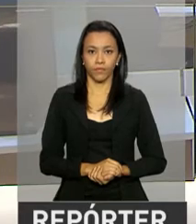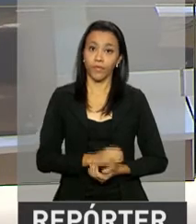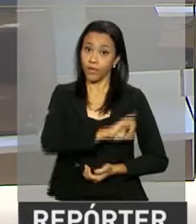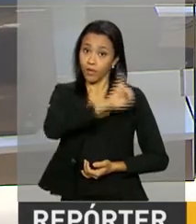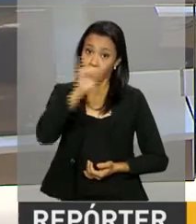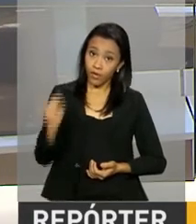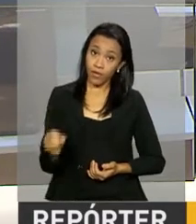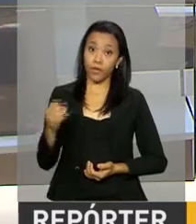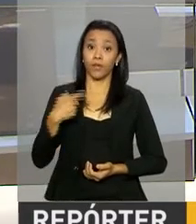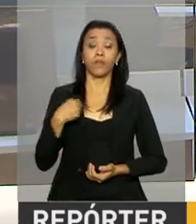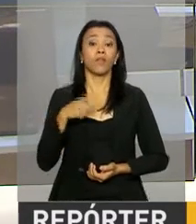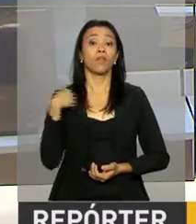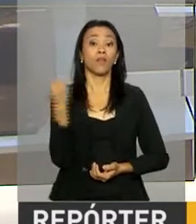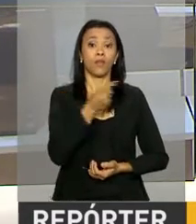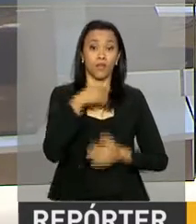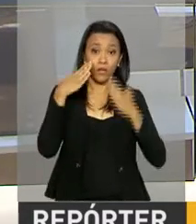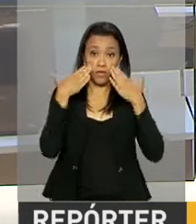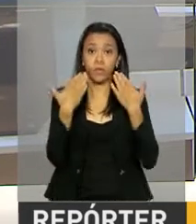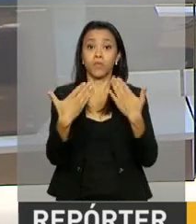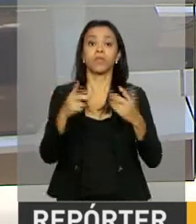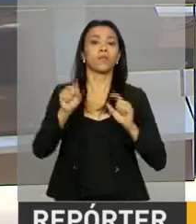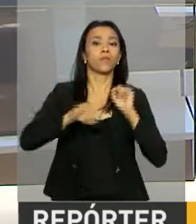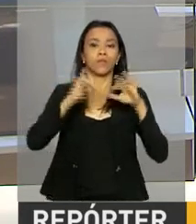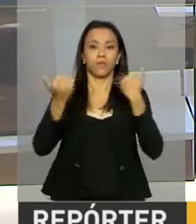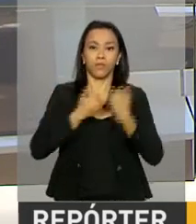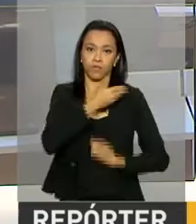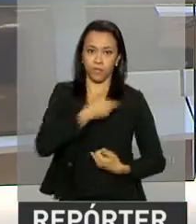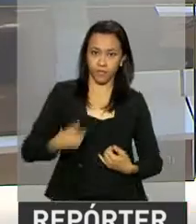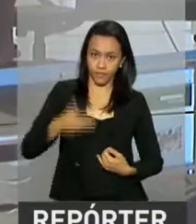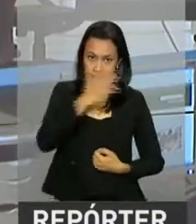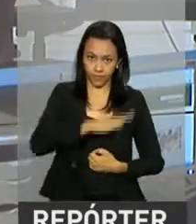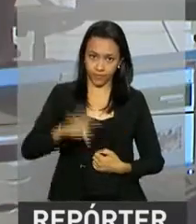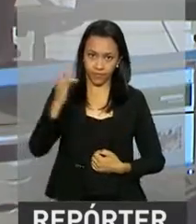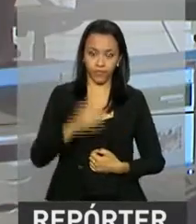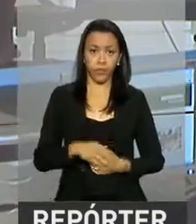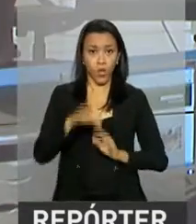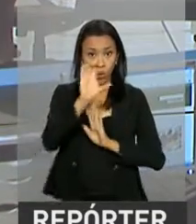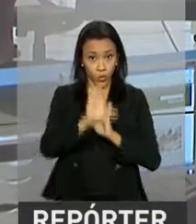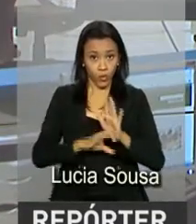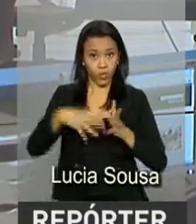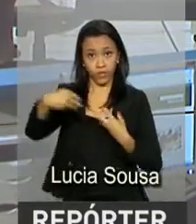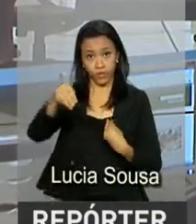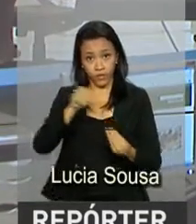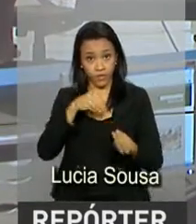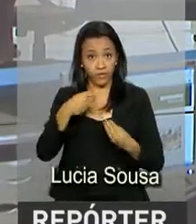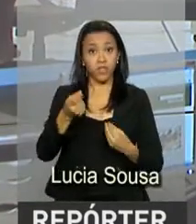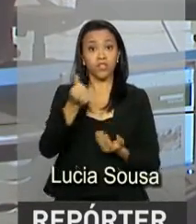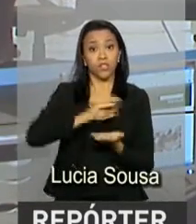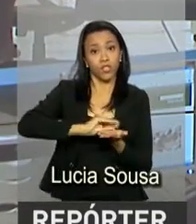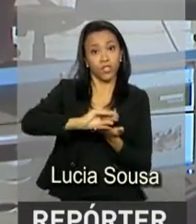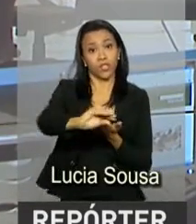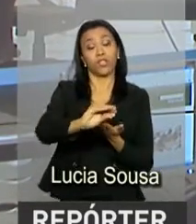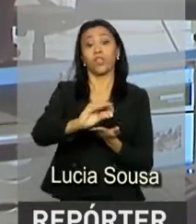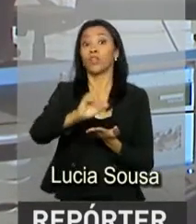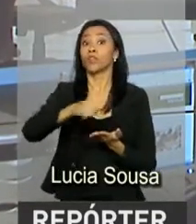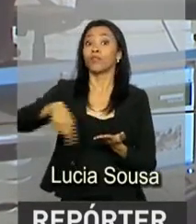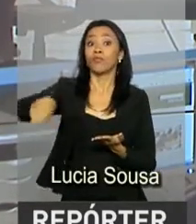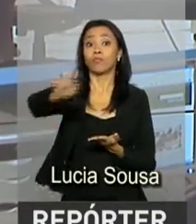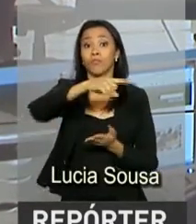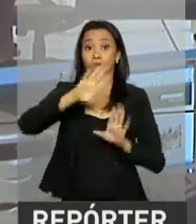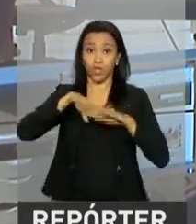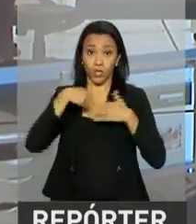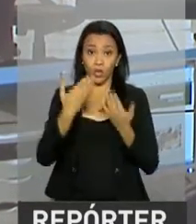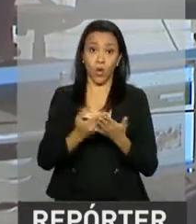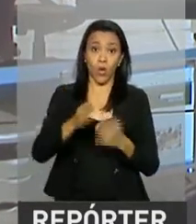Olá, o repórter NBR está de volta com as notícias do governo federal. Currículo mais flexível e investimentos em escolas em